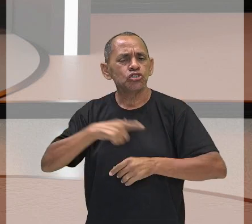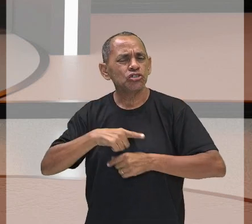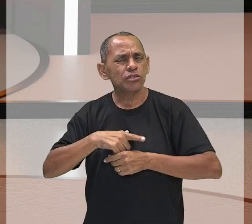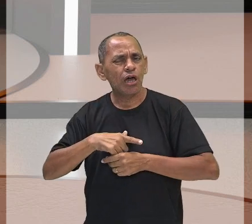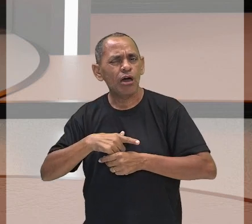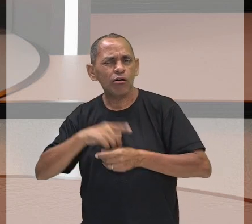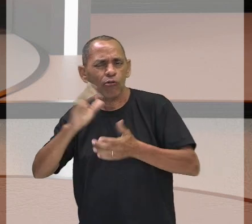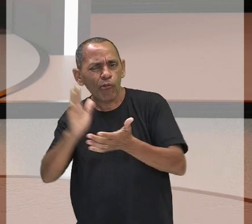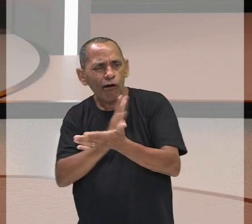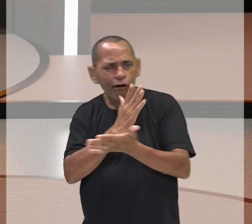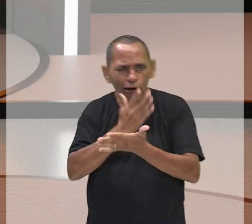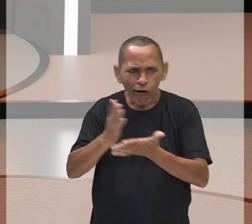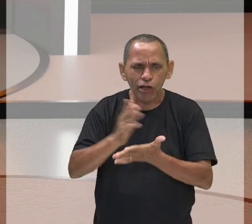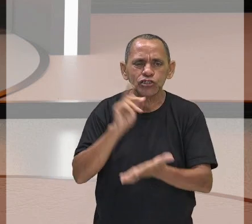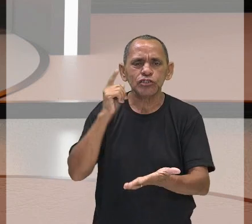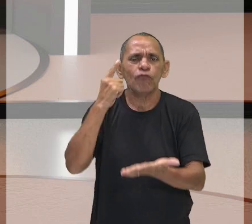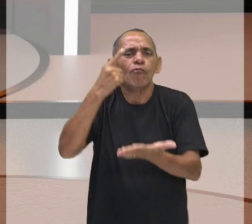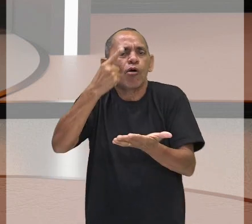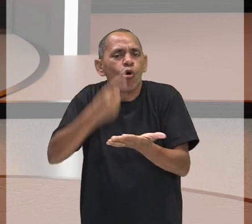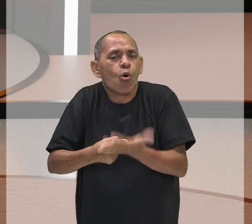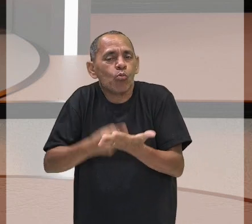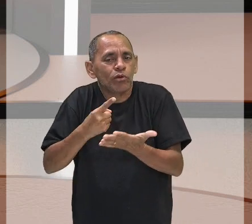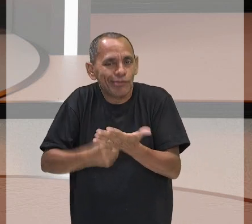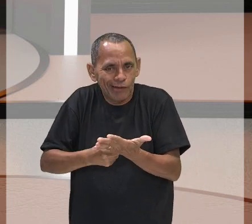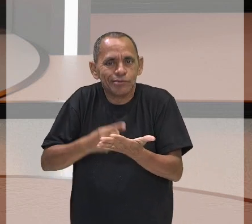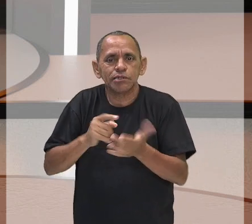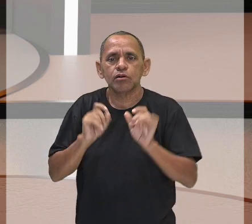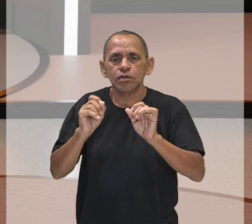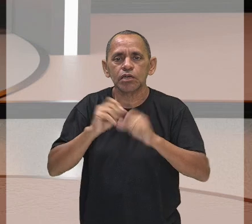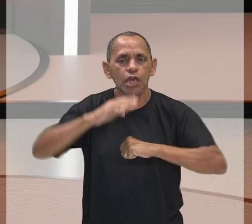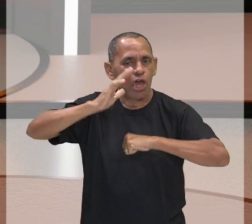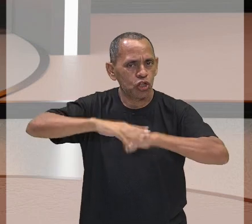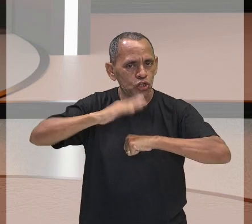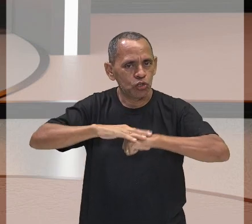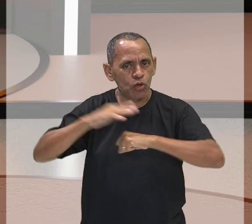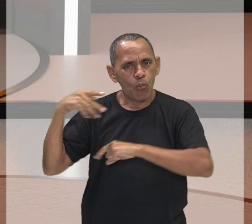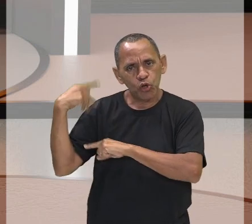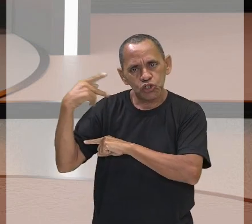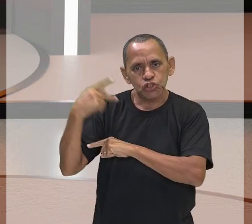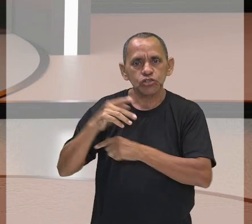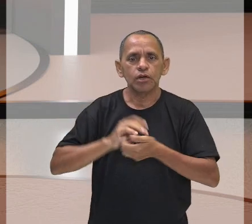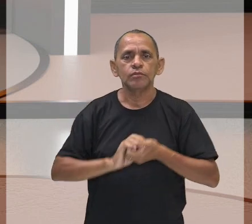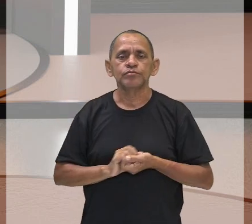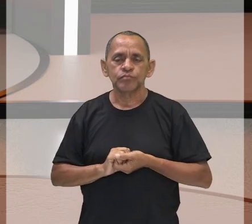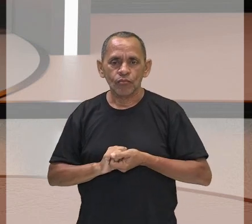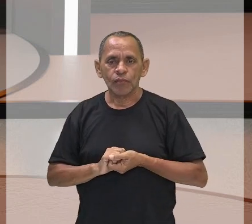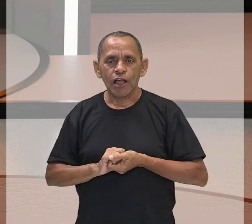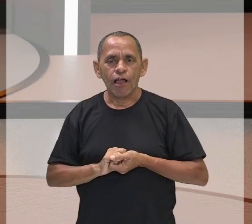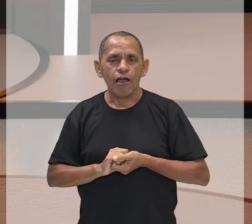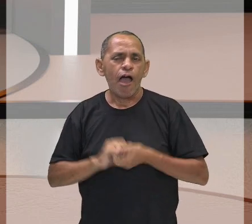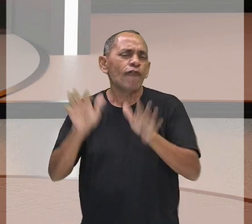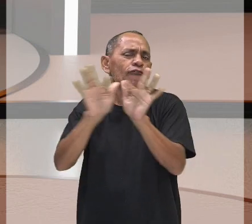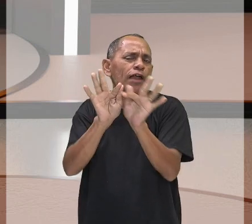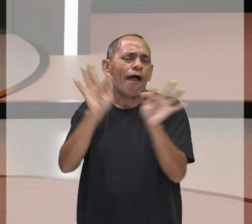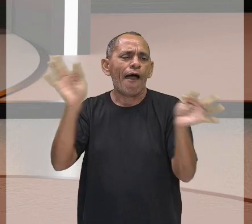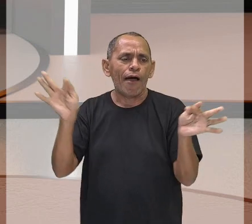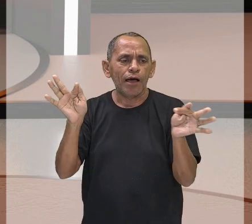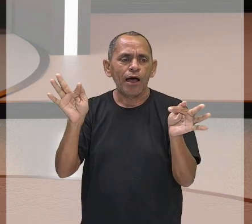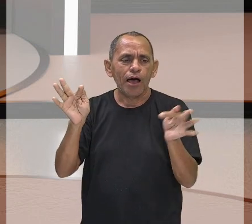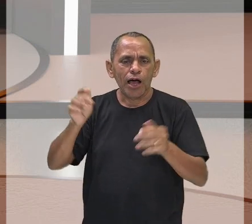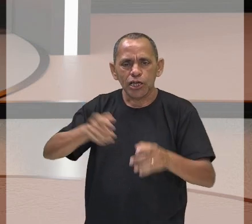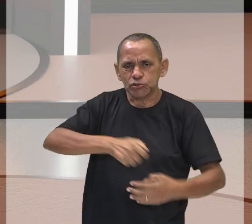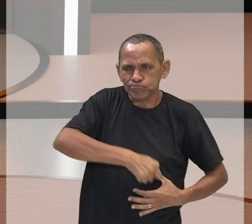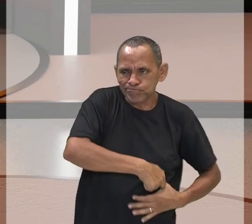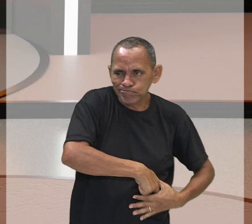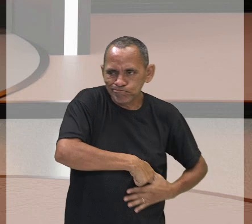político que culminou de fato com essa emancipação política. Esse grito do Ipiranga, essa famosa